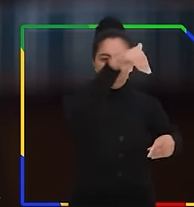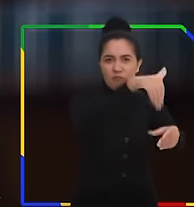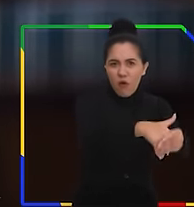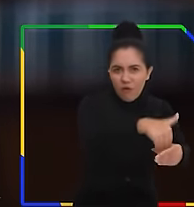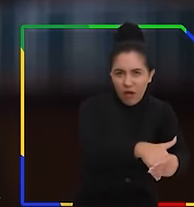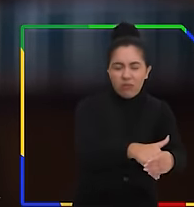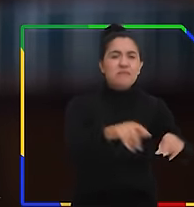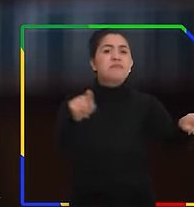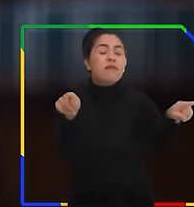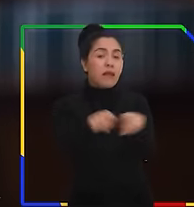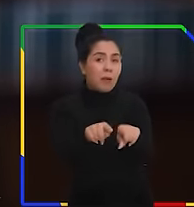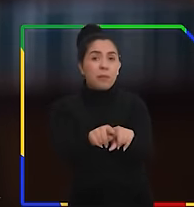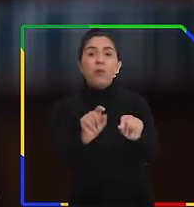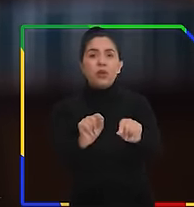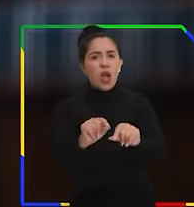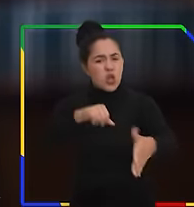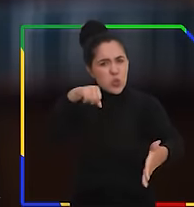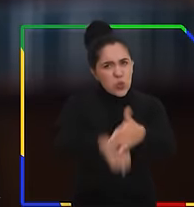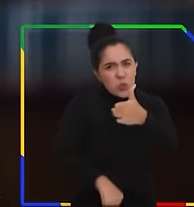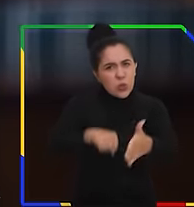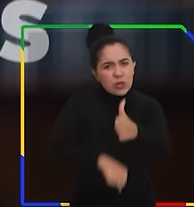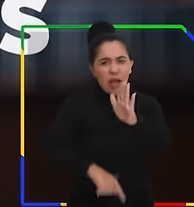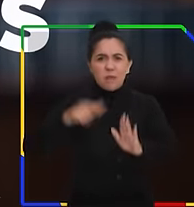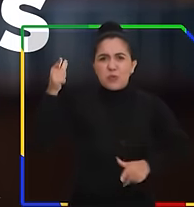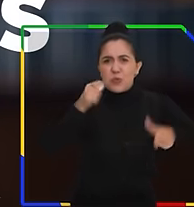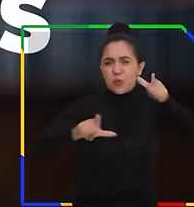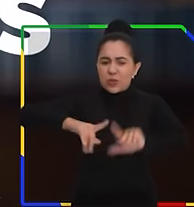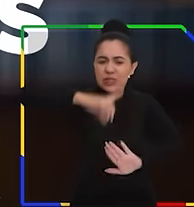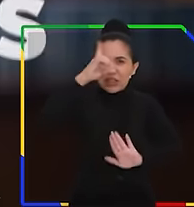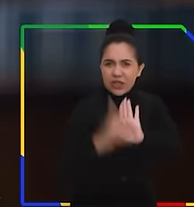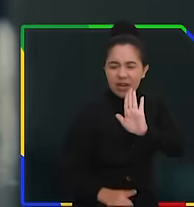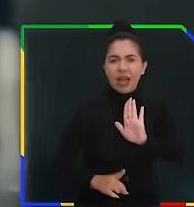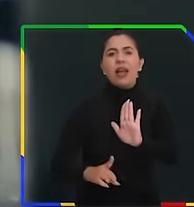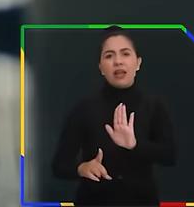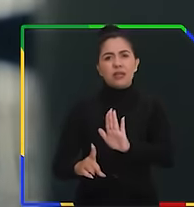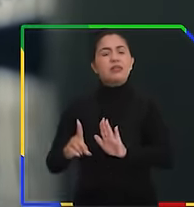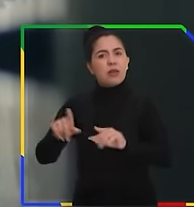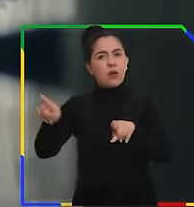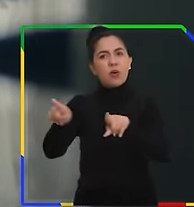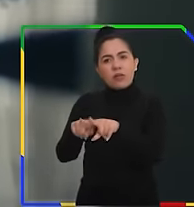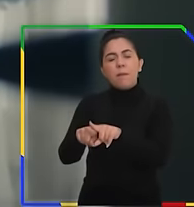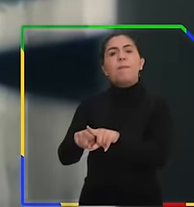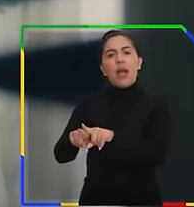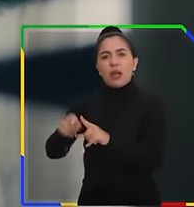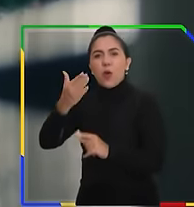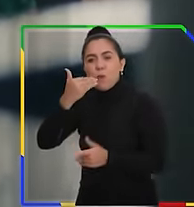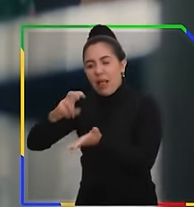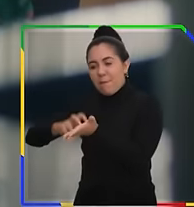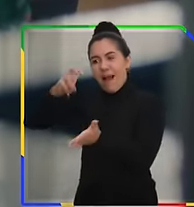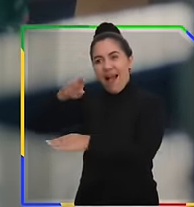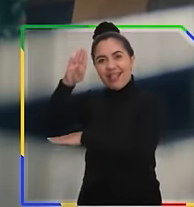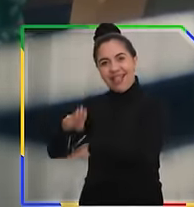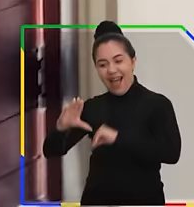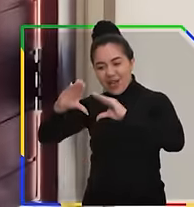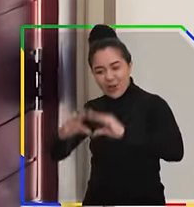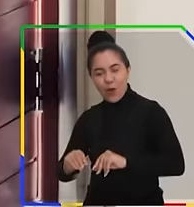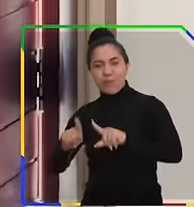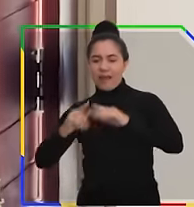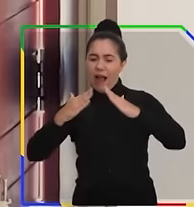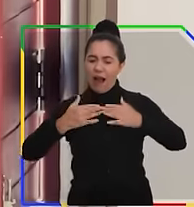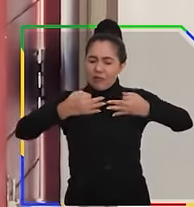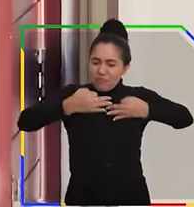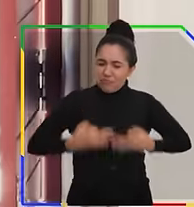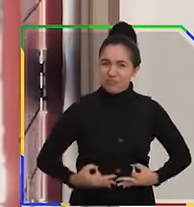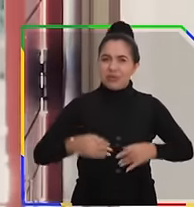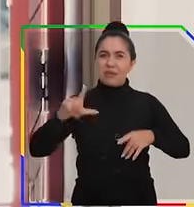é mais do que votar no dia da eleição. É lutar pela conquista de direitos. O direito de fazer 3 refeições por dia, morar